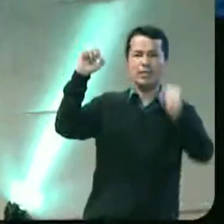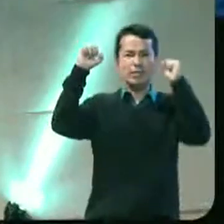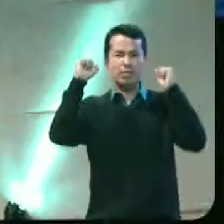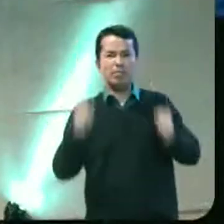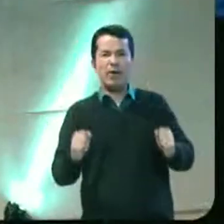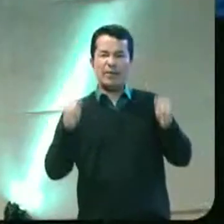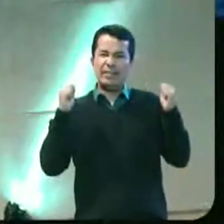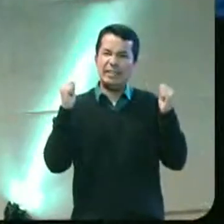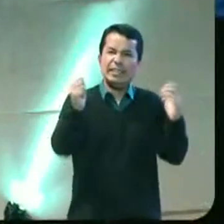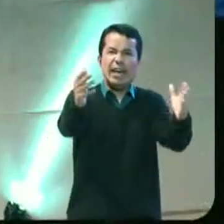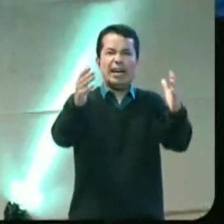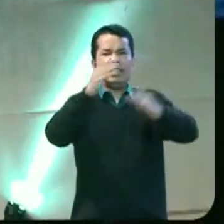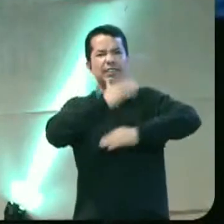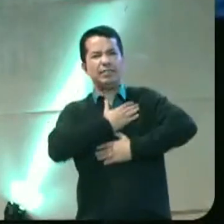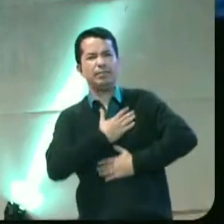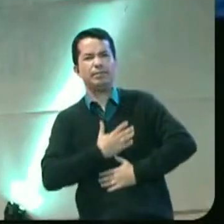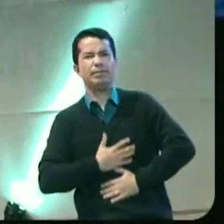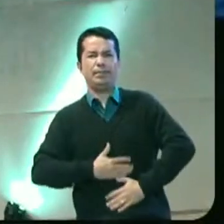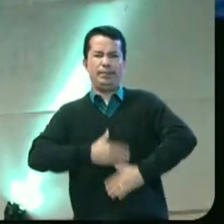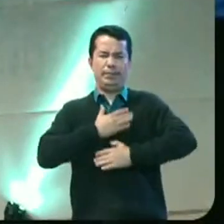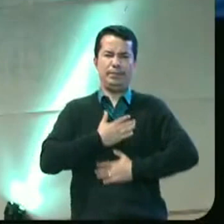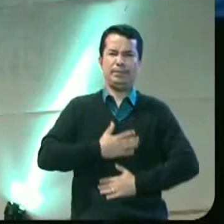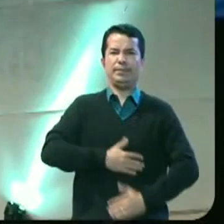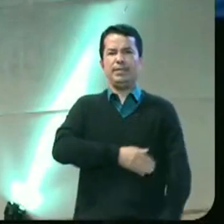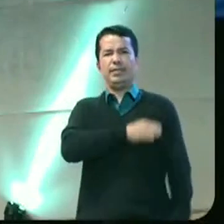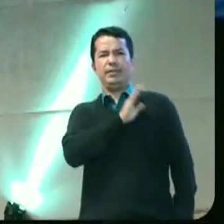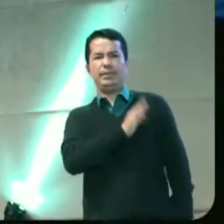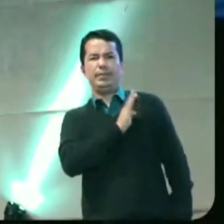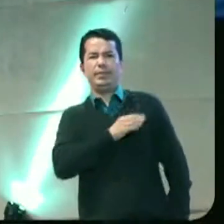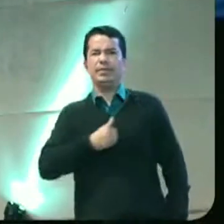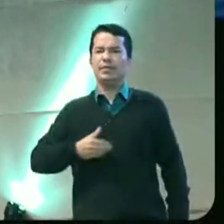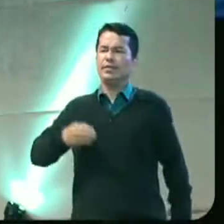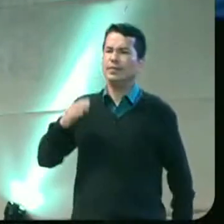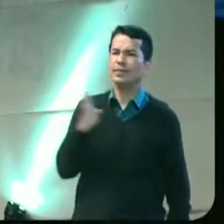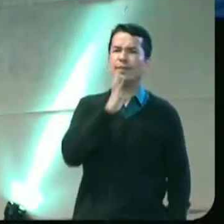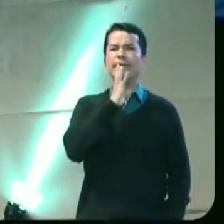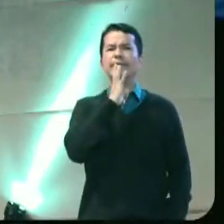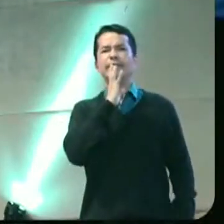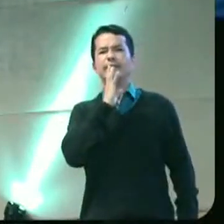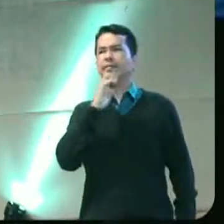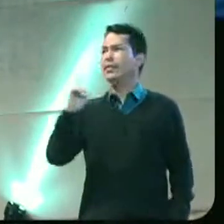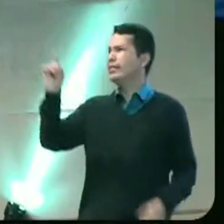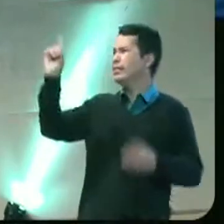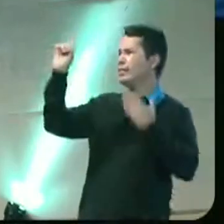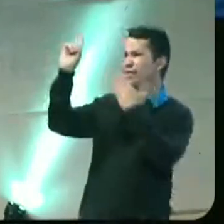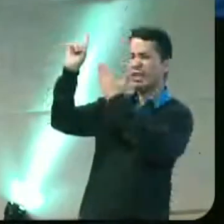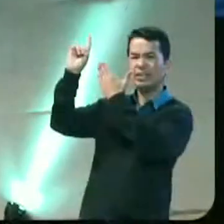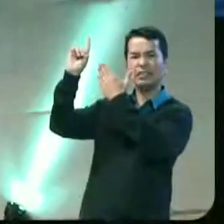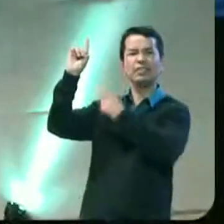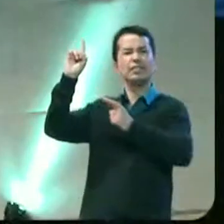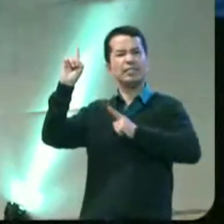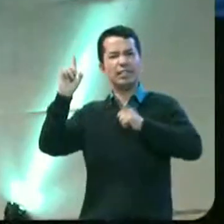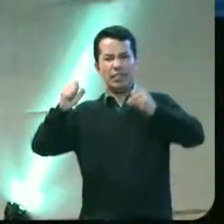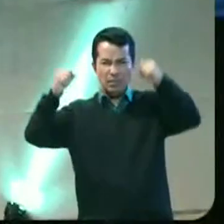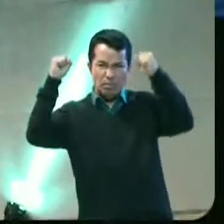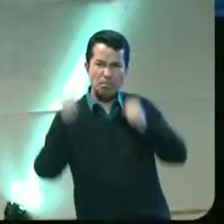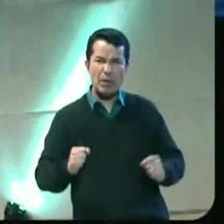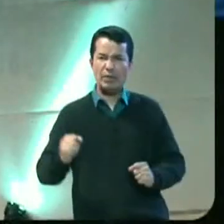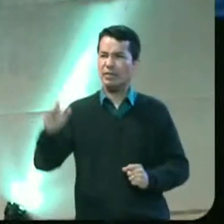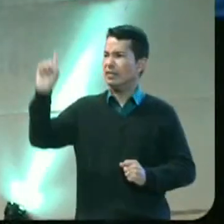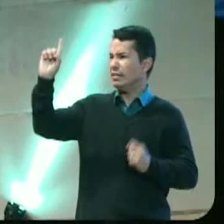que criou os mares. Eu conheço aquele que está no controle. Eu conheço alguém e nele há